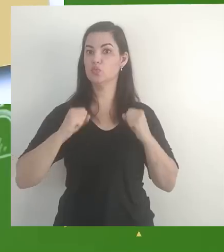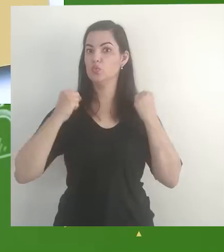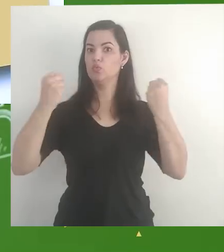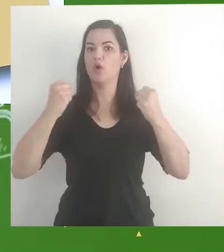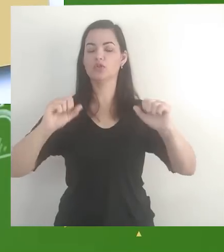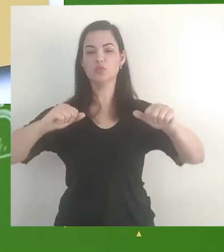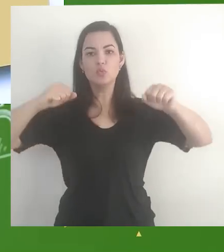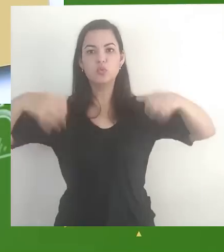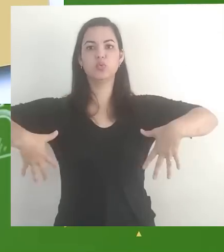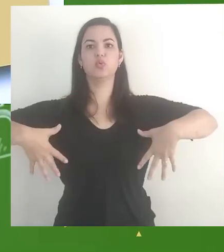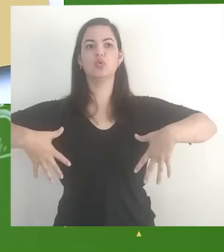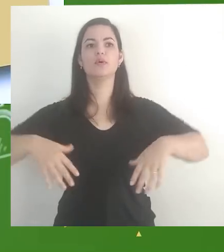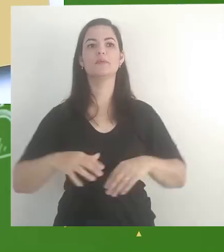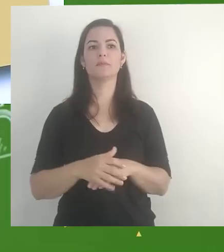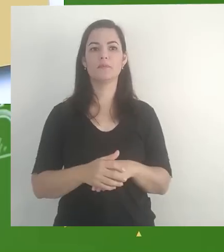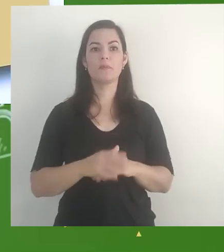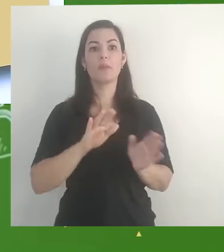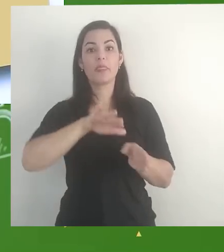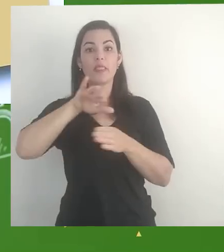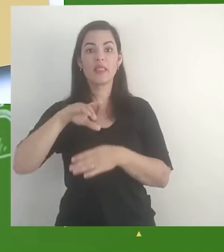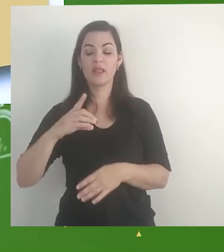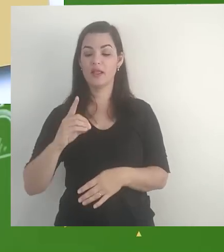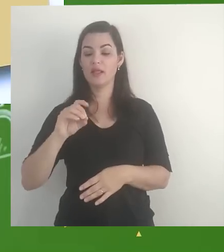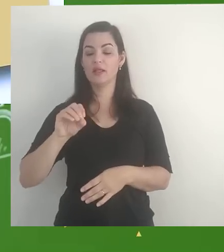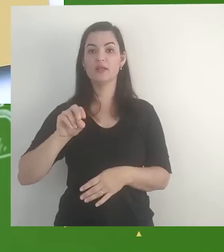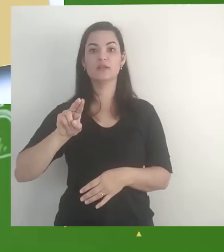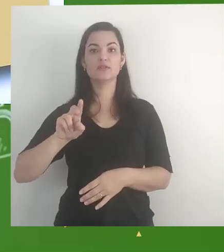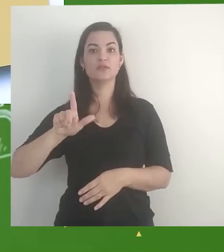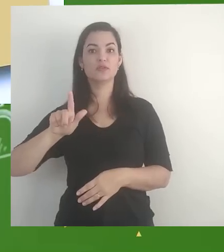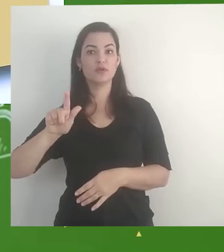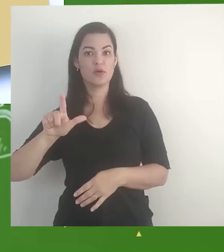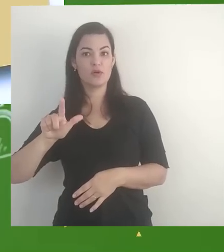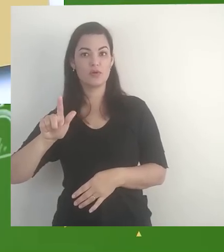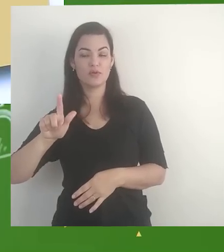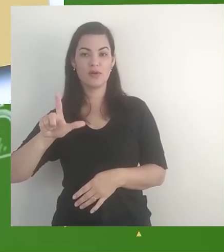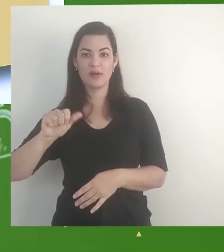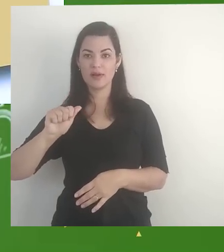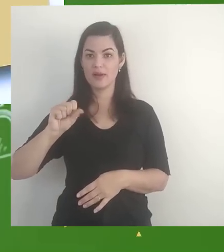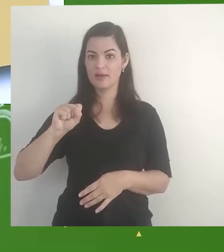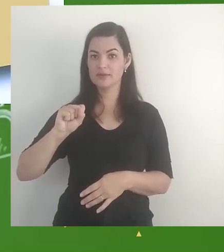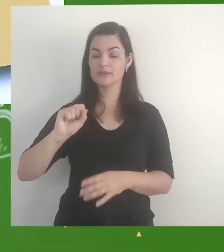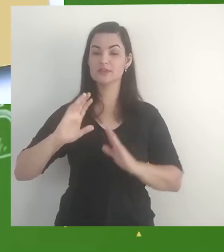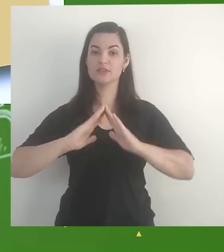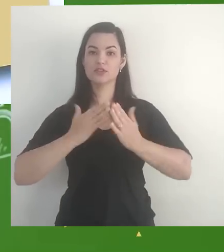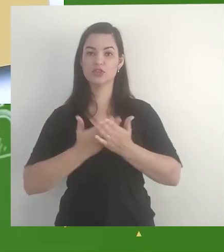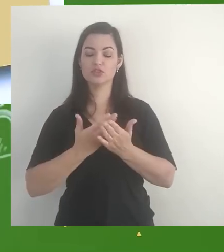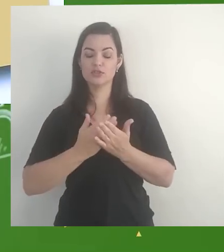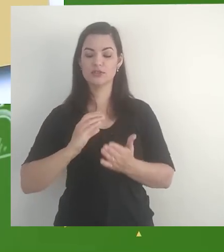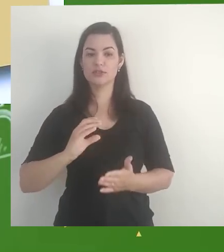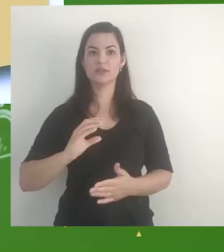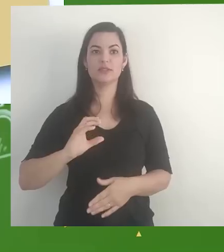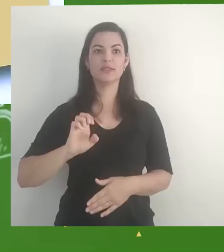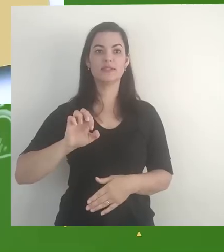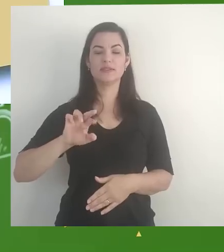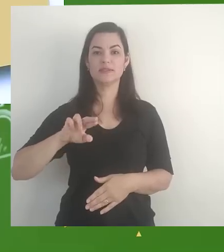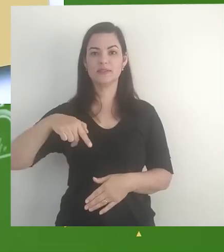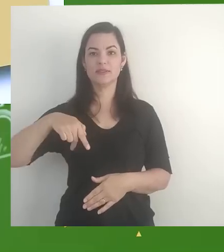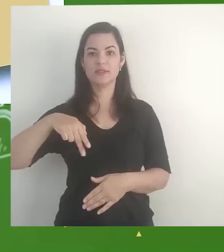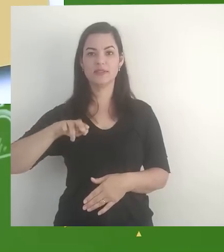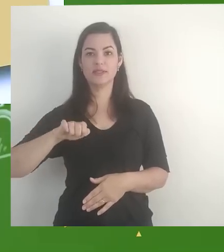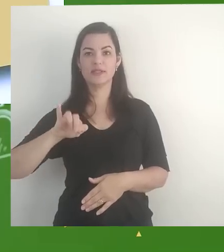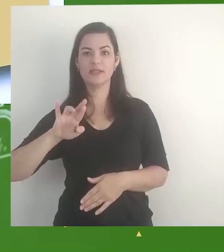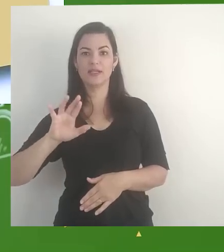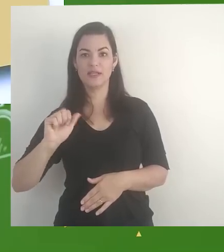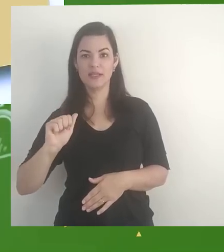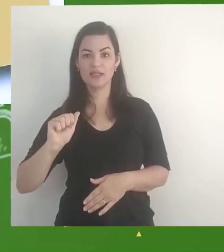Douglas, da Escola Cerqueira César, do 2º ano, disse que para que o avião se mantenha no alto, é necessário que